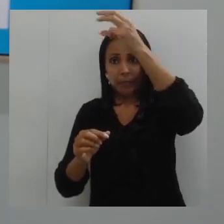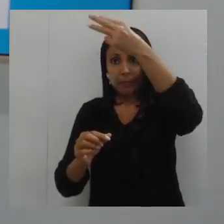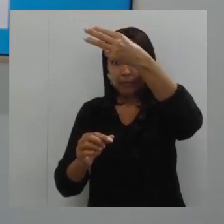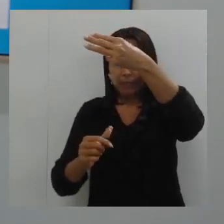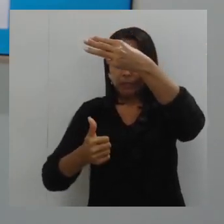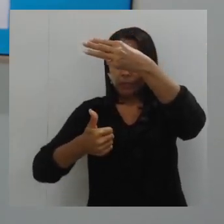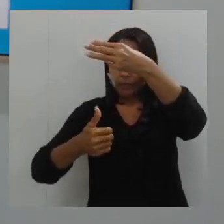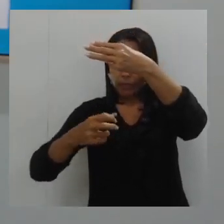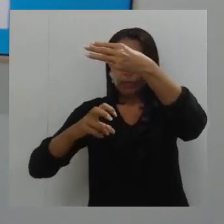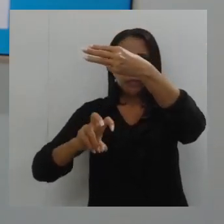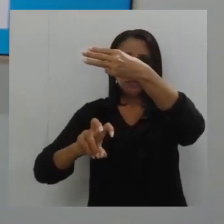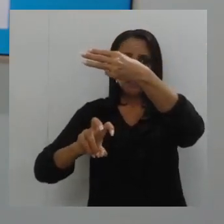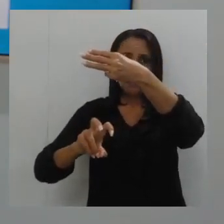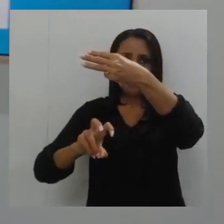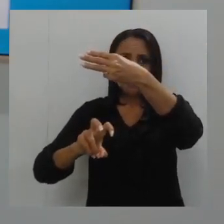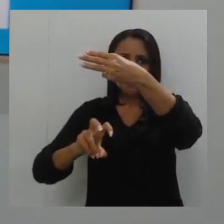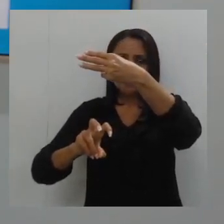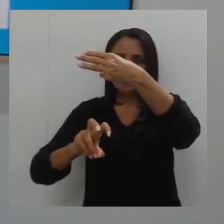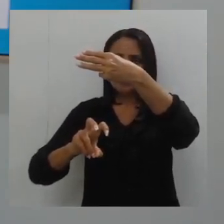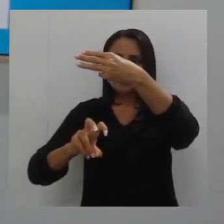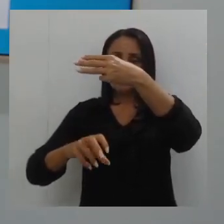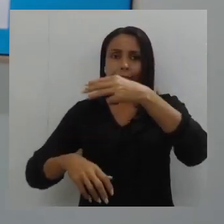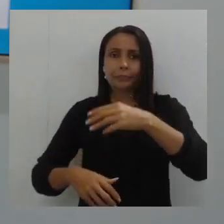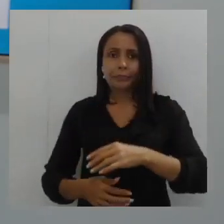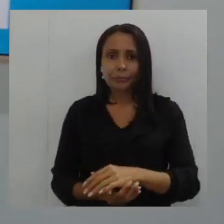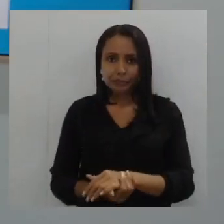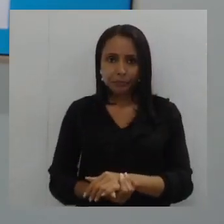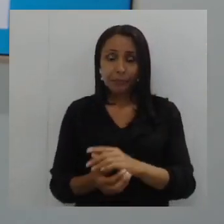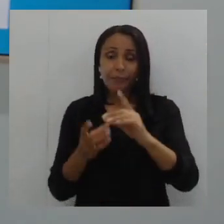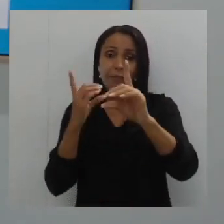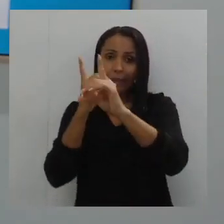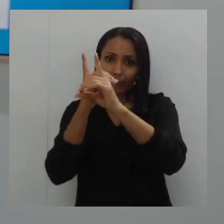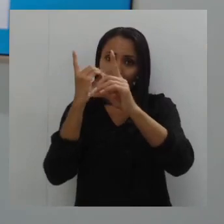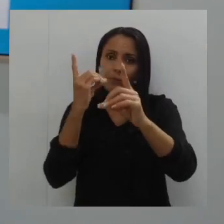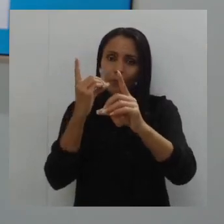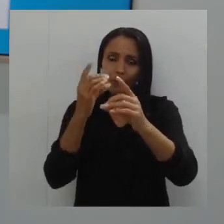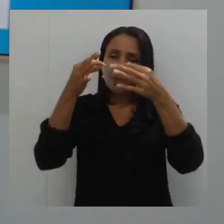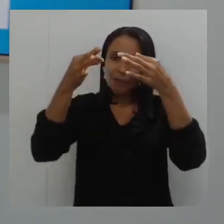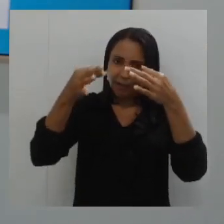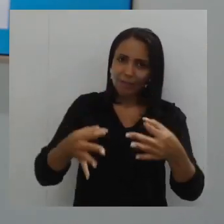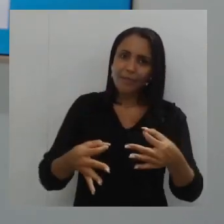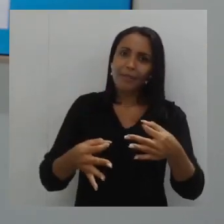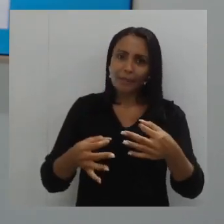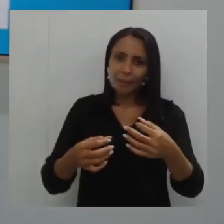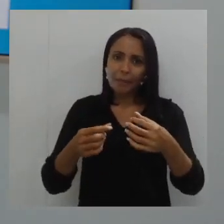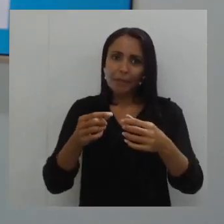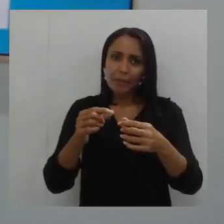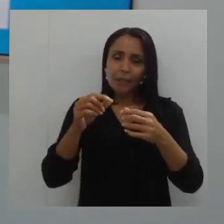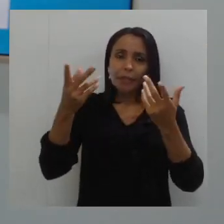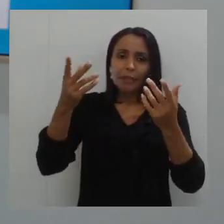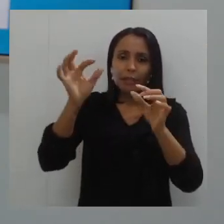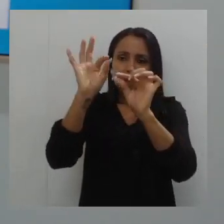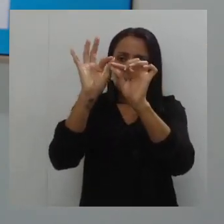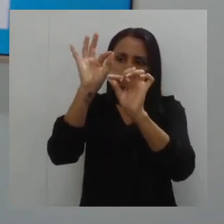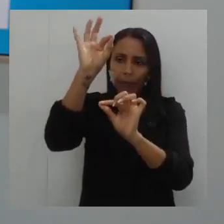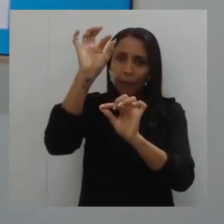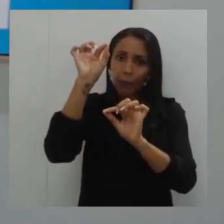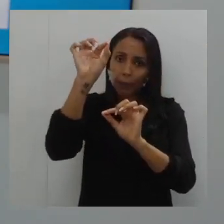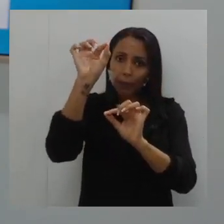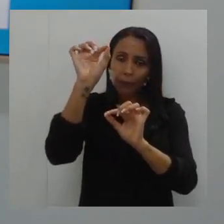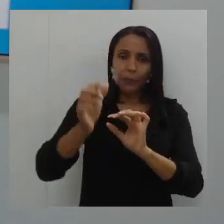encontrar lá. Então eu encontro com 15 com 3, eu localizo exatamente o outro vértice dessa